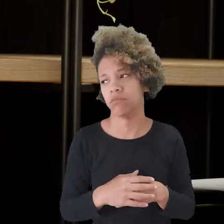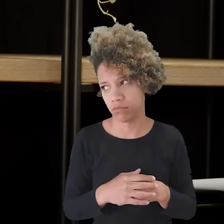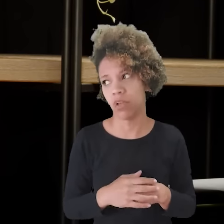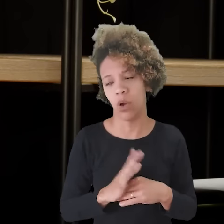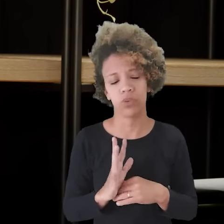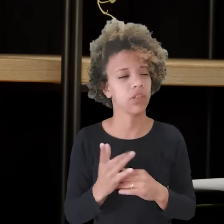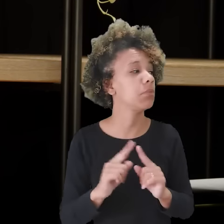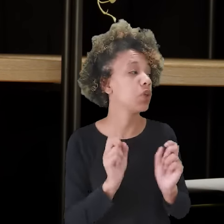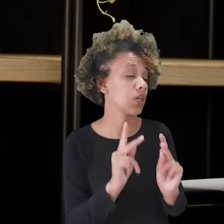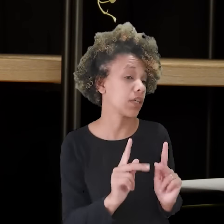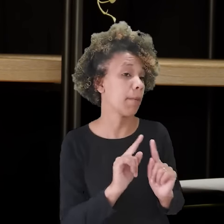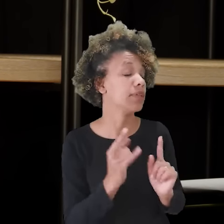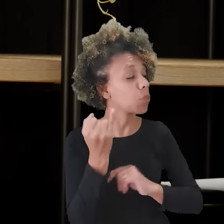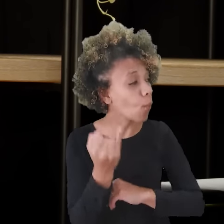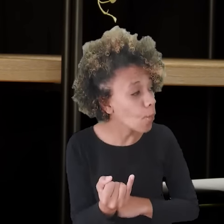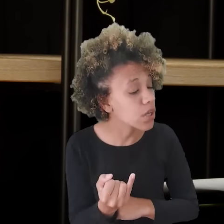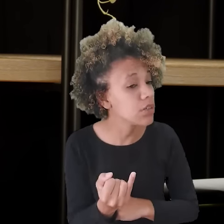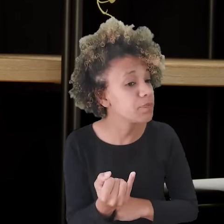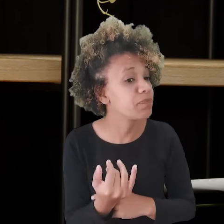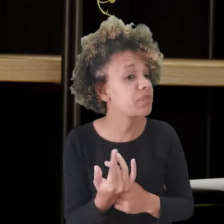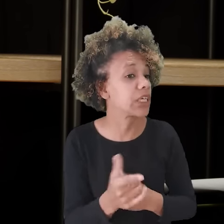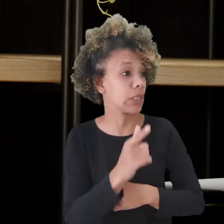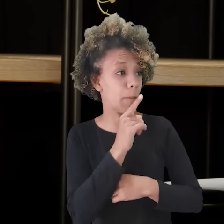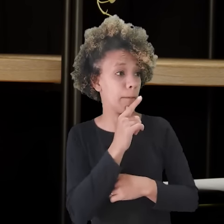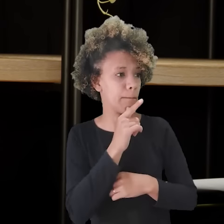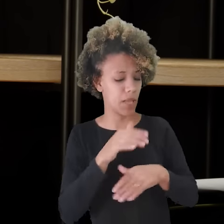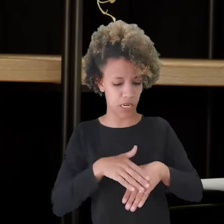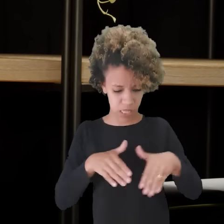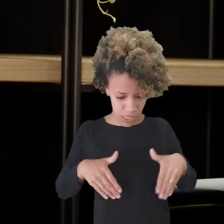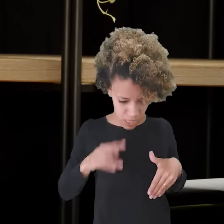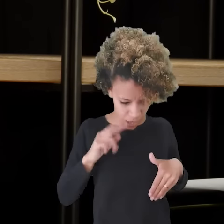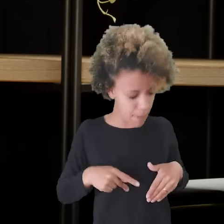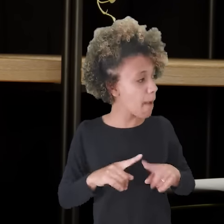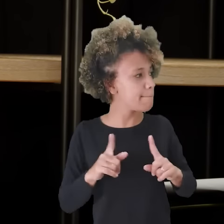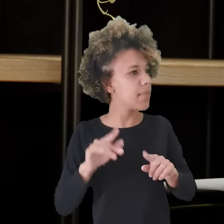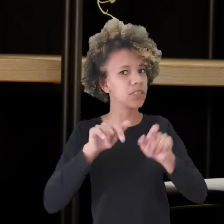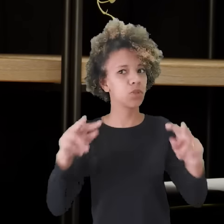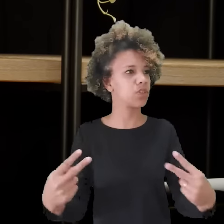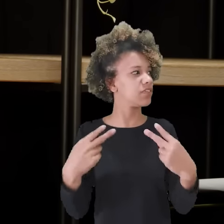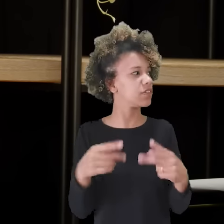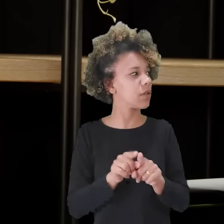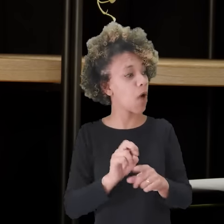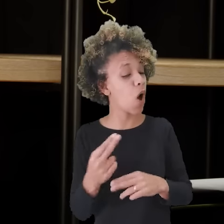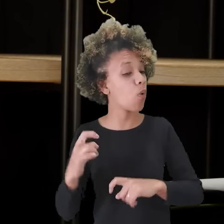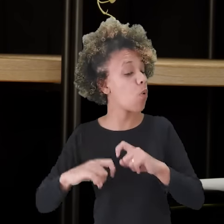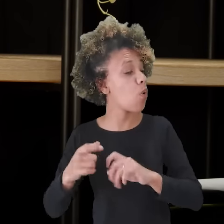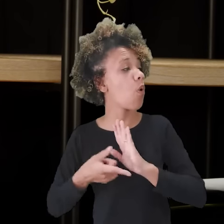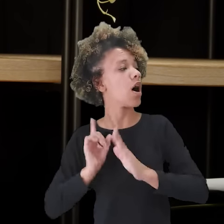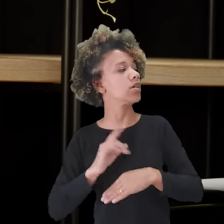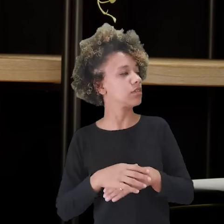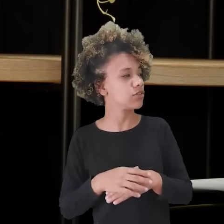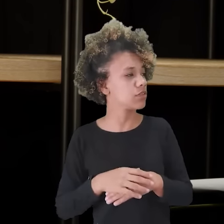tudo bem E aí Você emagreceu aí o seu pênis apareceu não só para você algumas outras pessoas ou você comia um pessoal